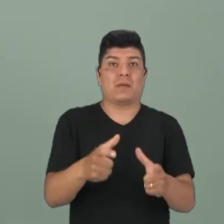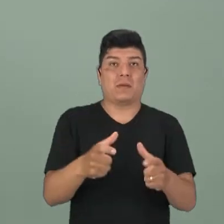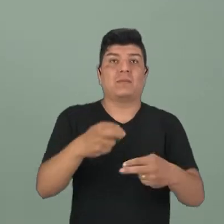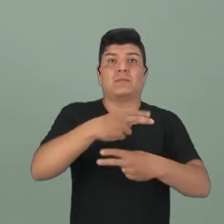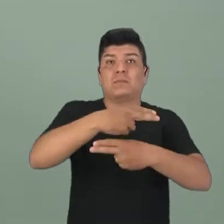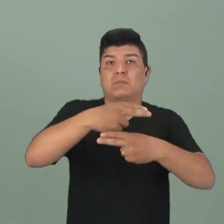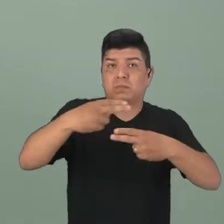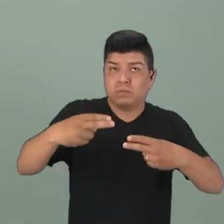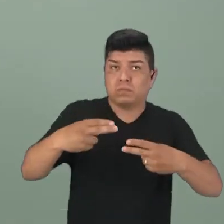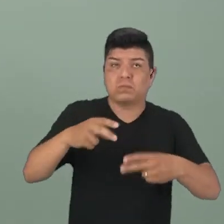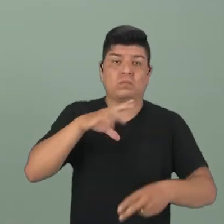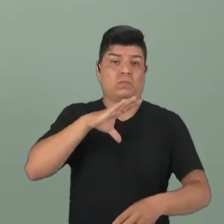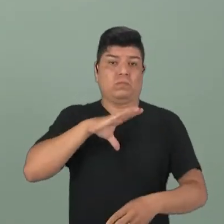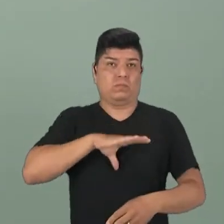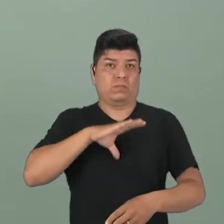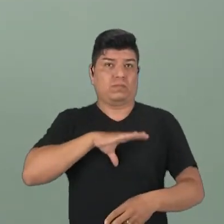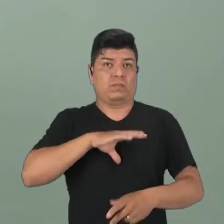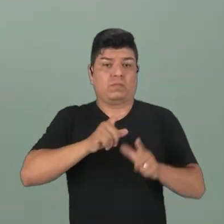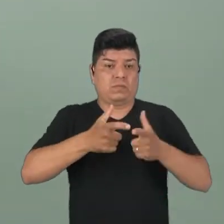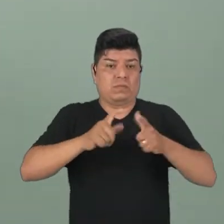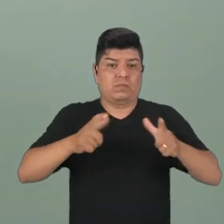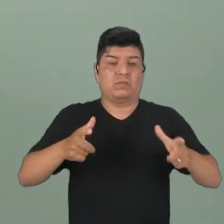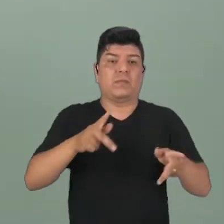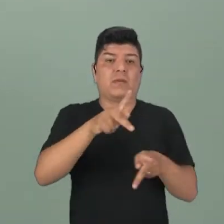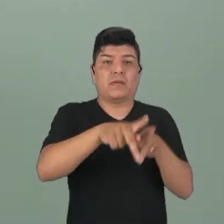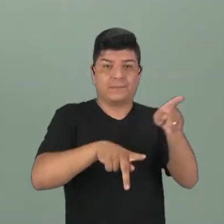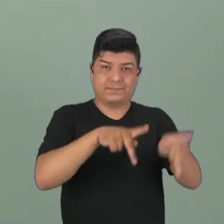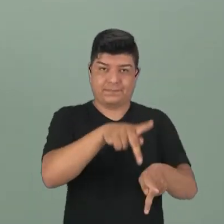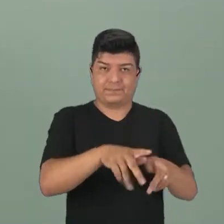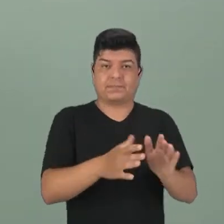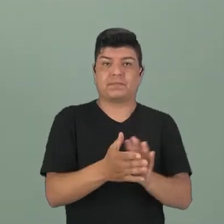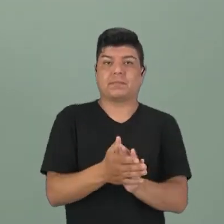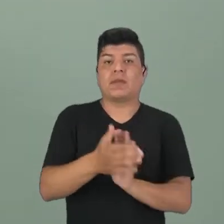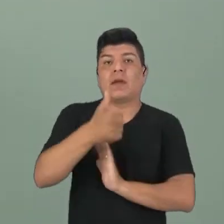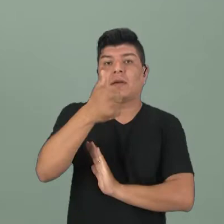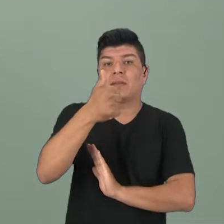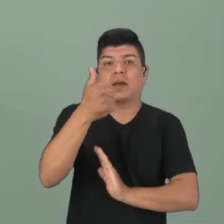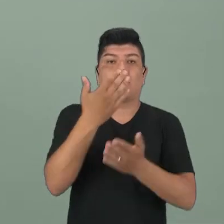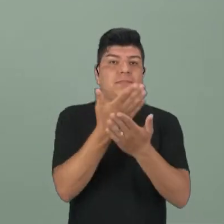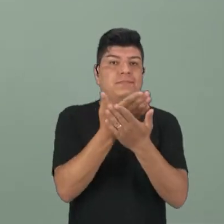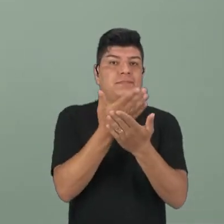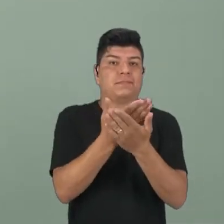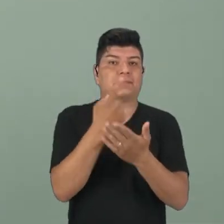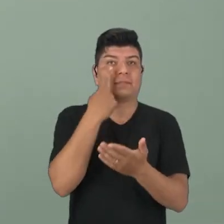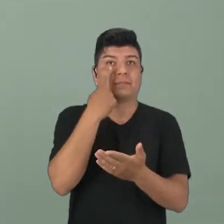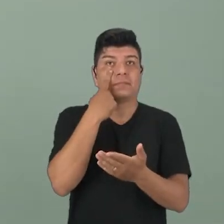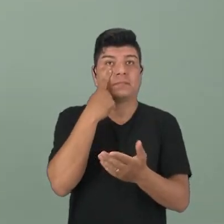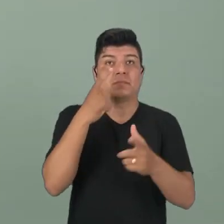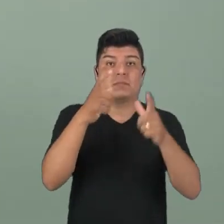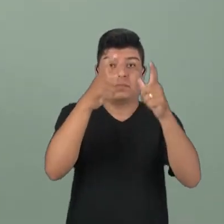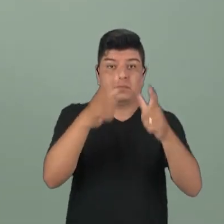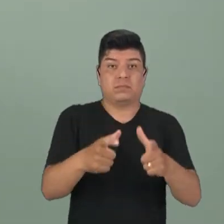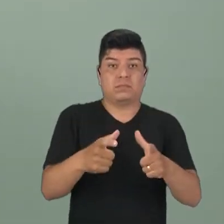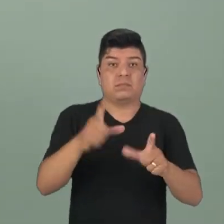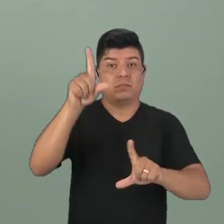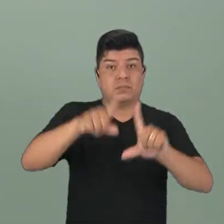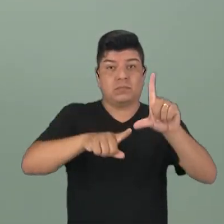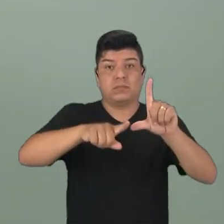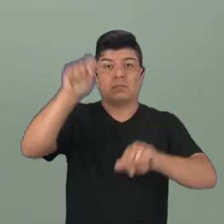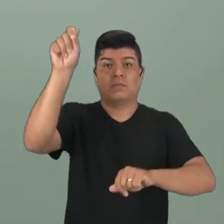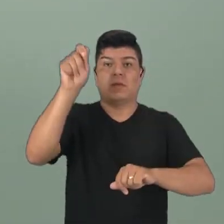redes urbanas e crescimento populacional. Na primeira aula, nós vimos um pouco sobre o território do Acre, né? E nós vamos